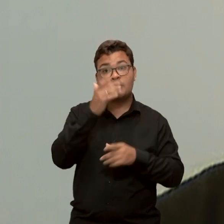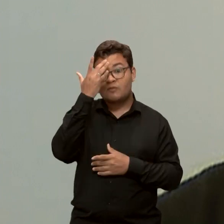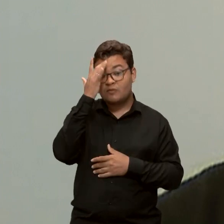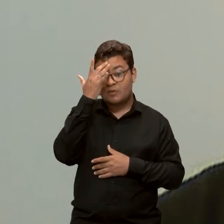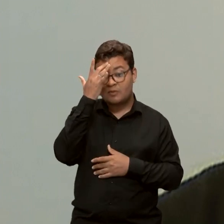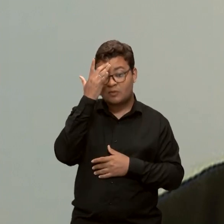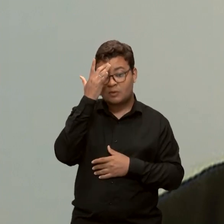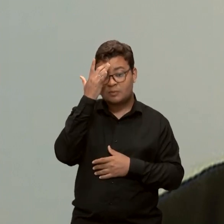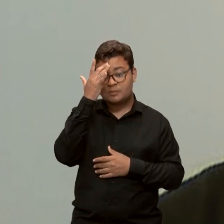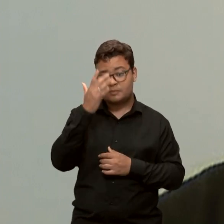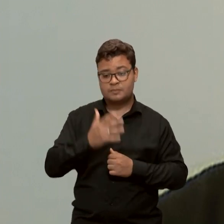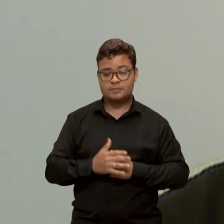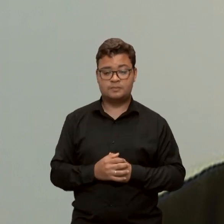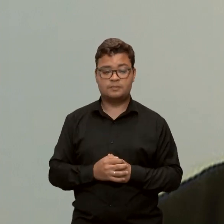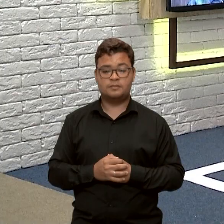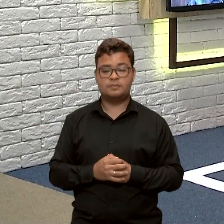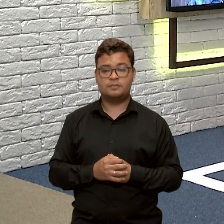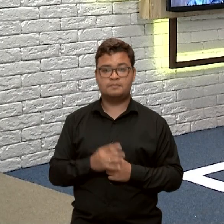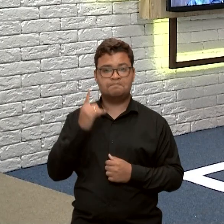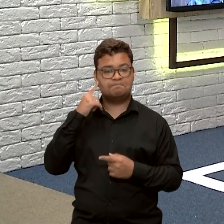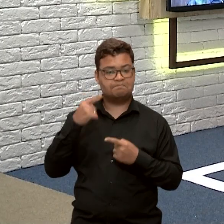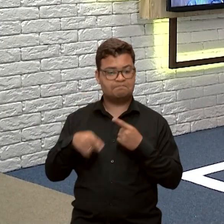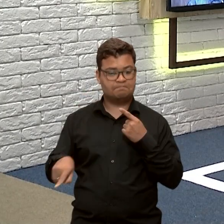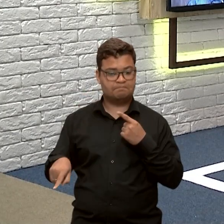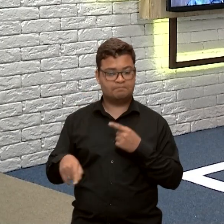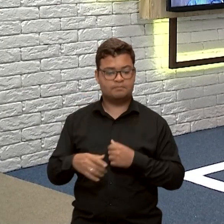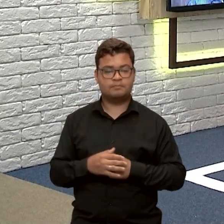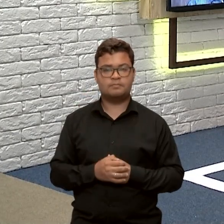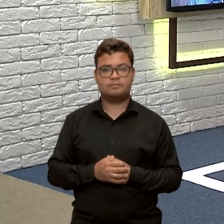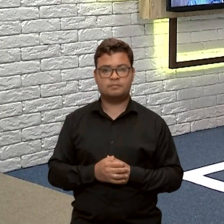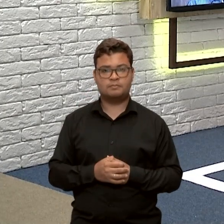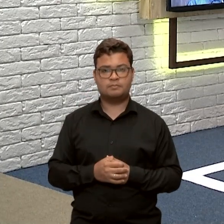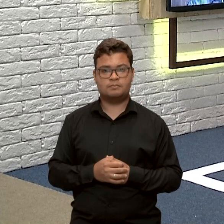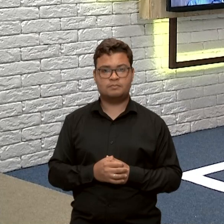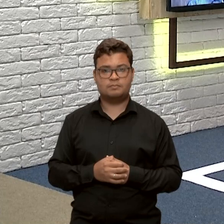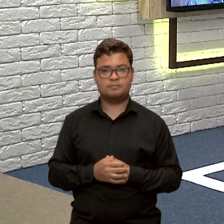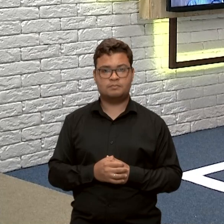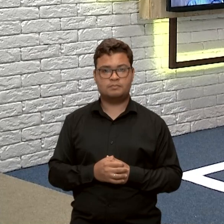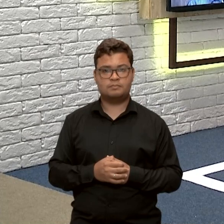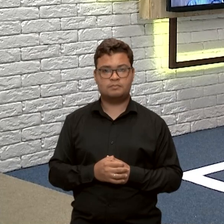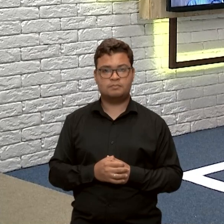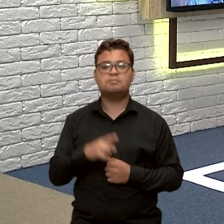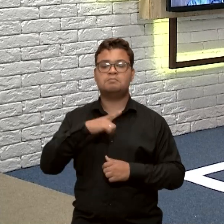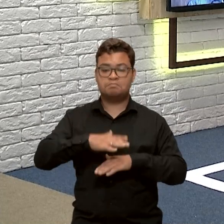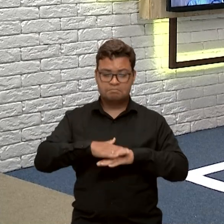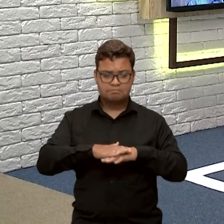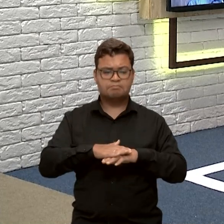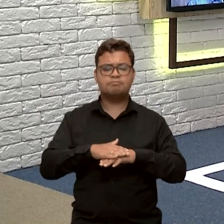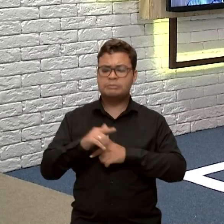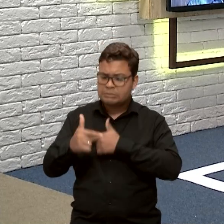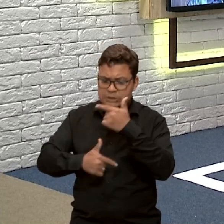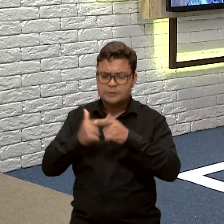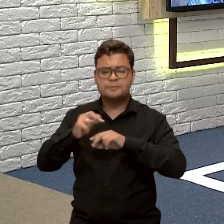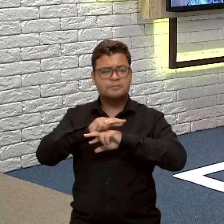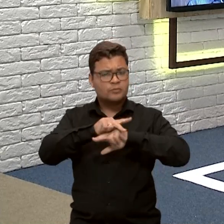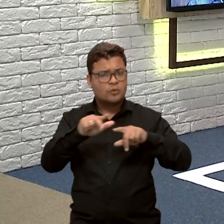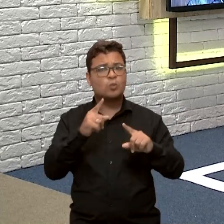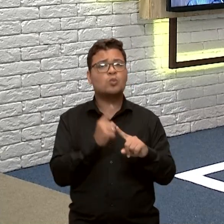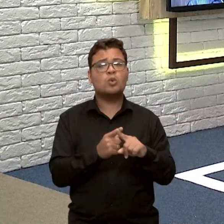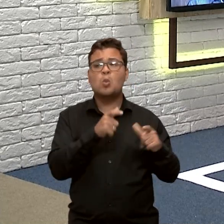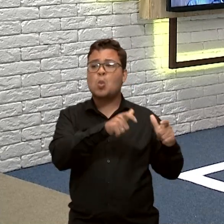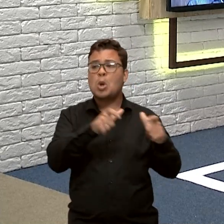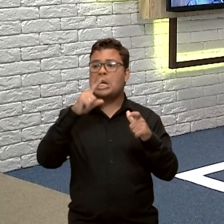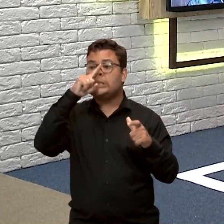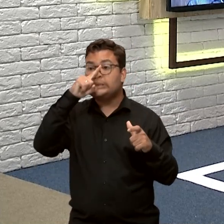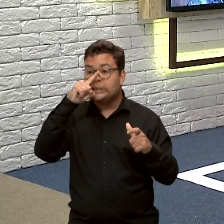projeto da Fiocruz, que são as disseminadoras, a gente está com monitoramento de ovo-trampa, a gente vai